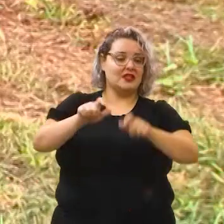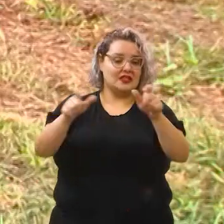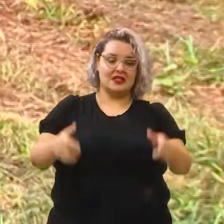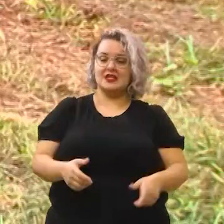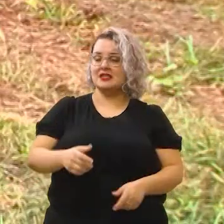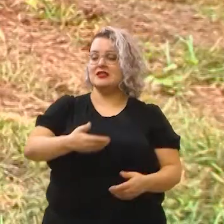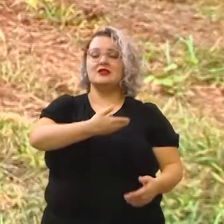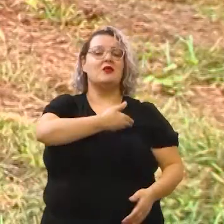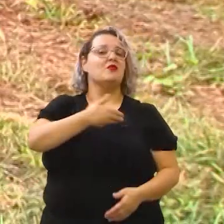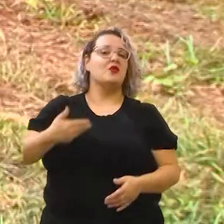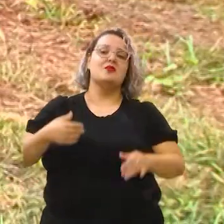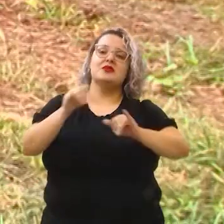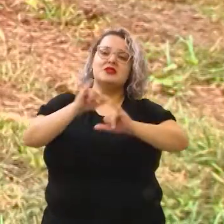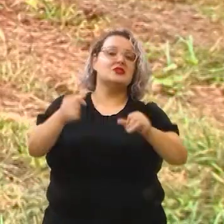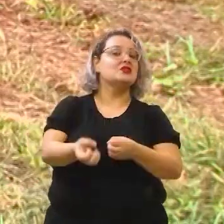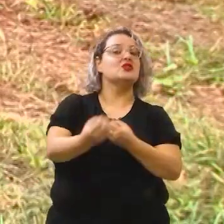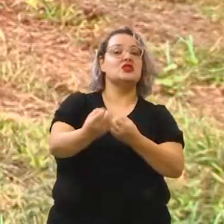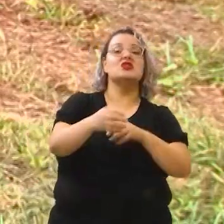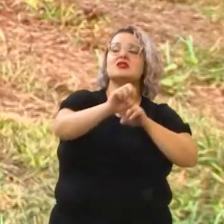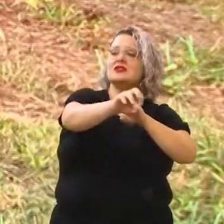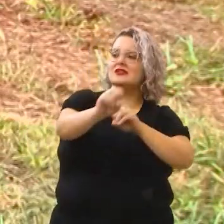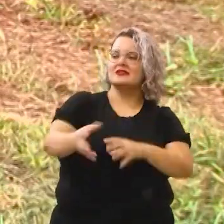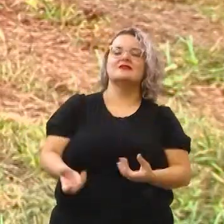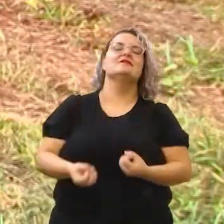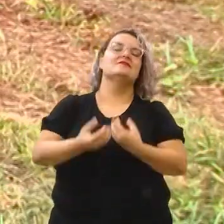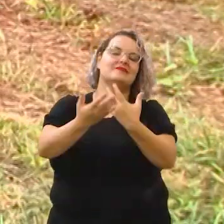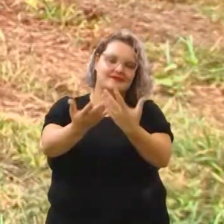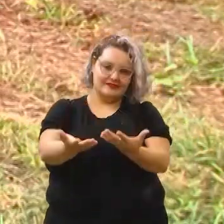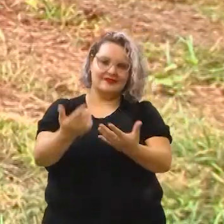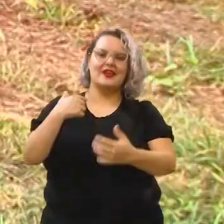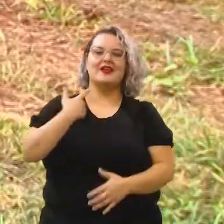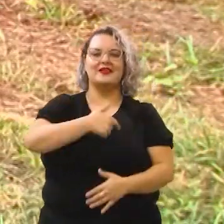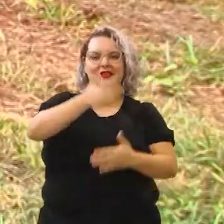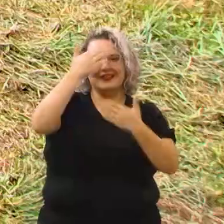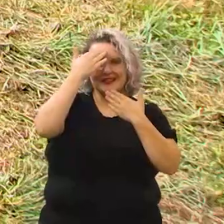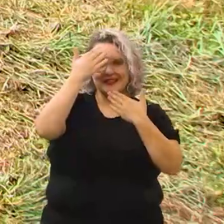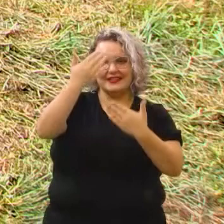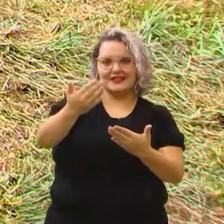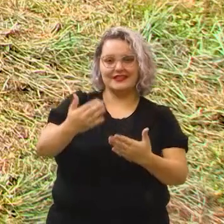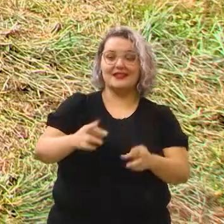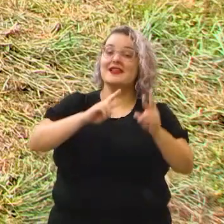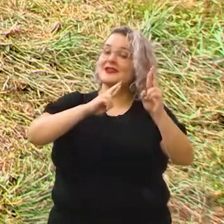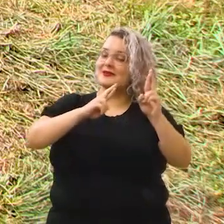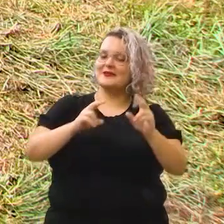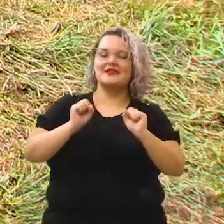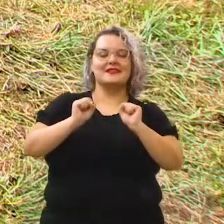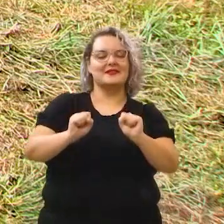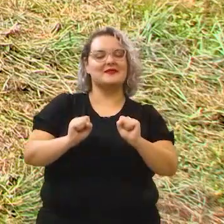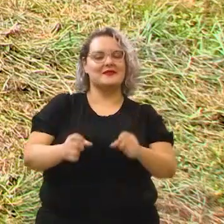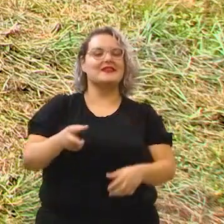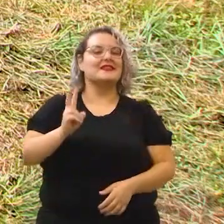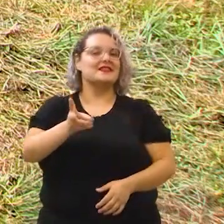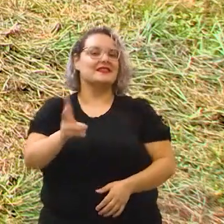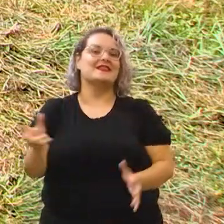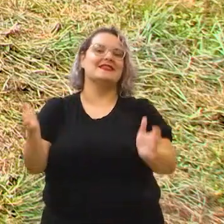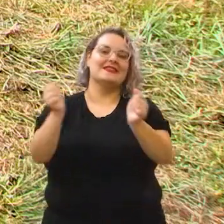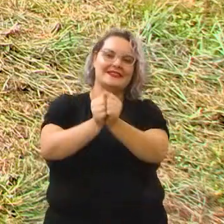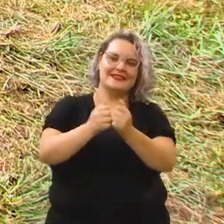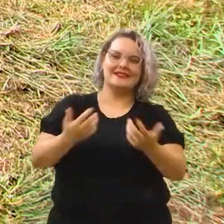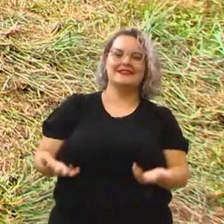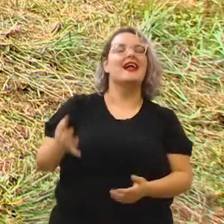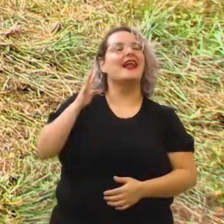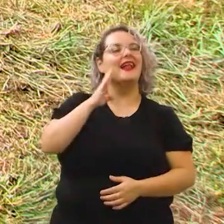de divulgação, de transmissão da informação. A gente agradece e esperamos sempre poder